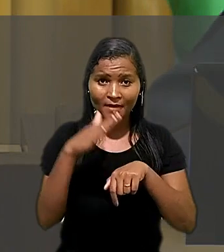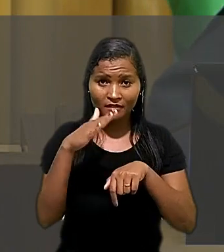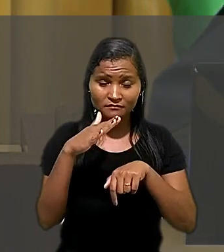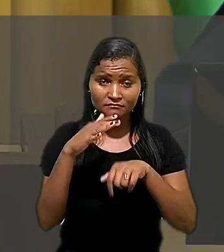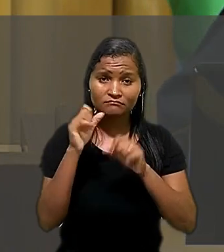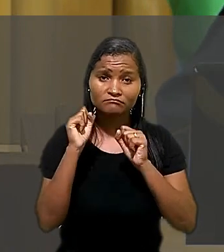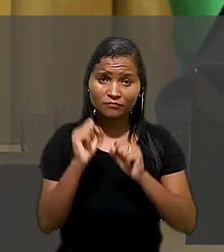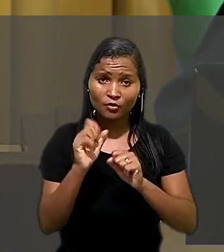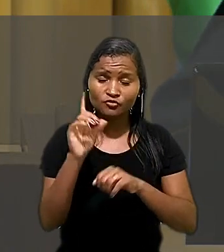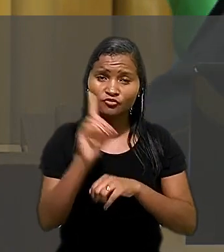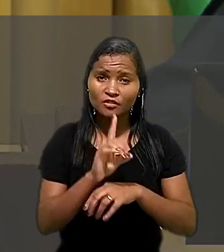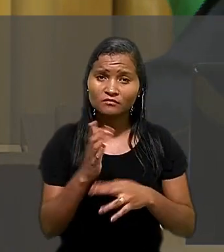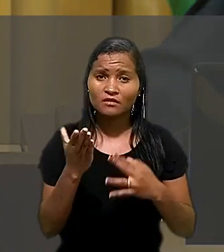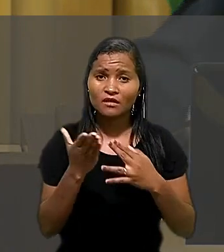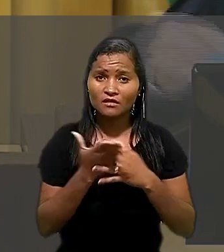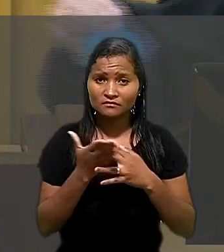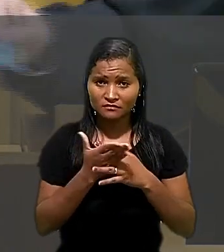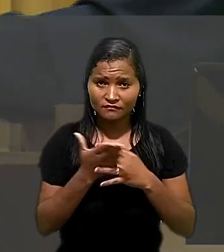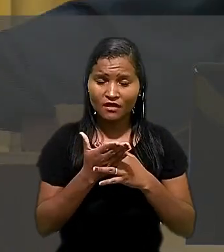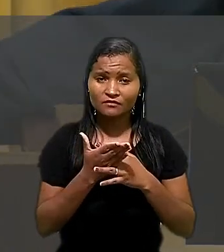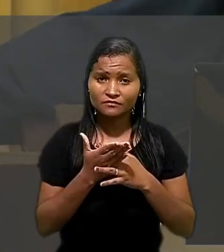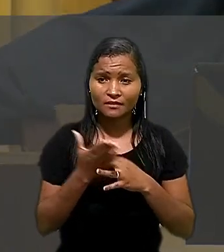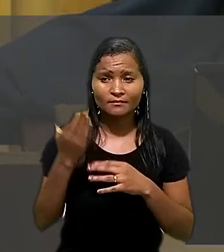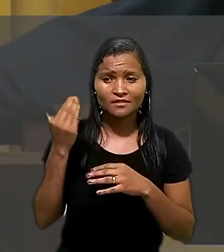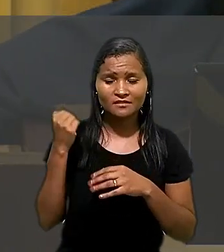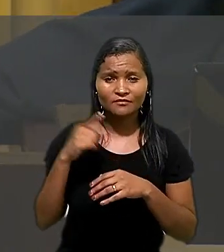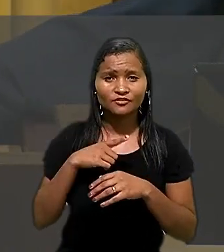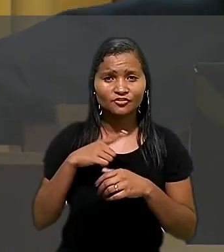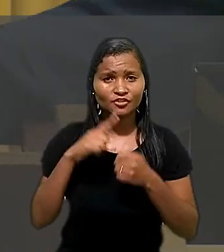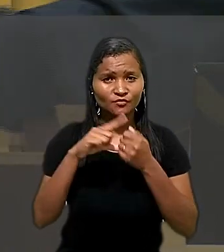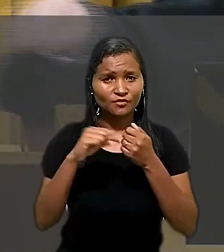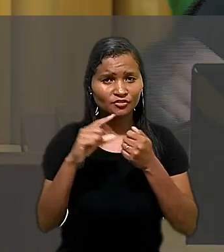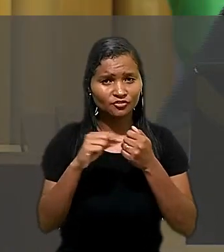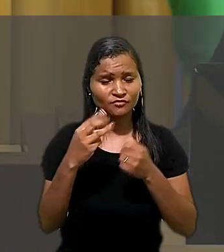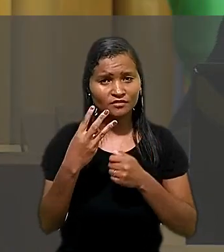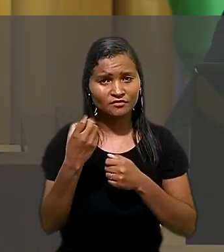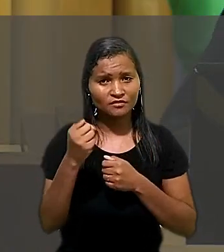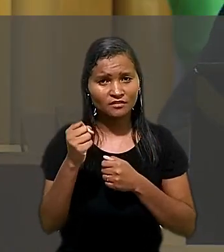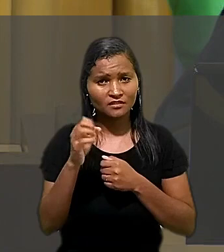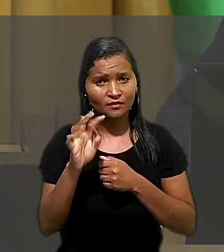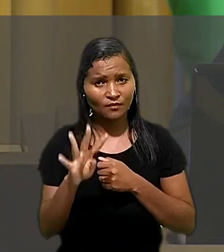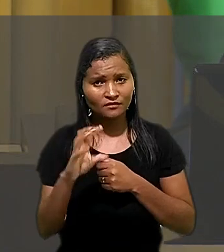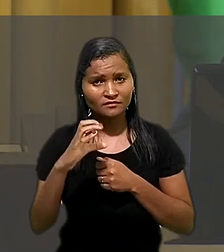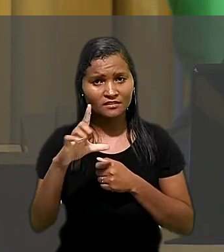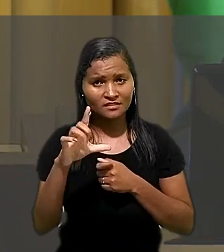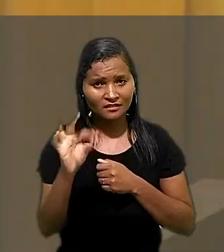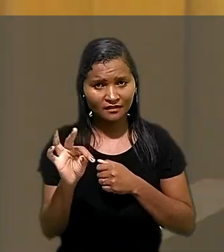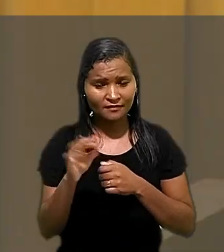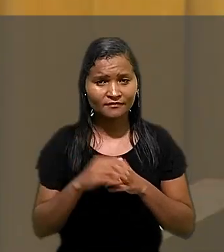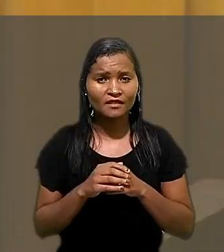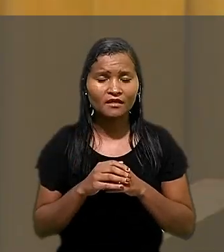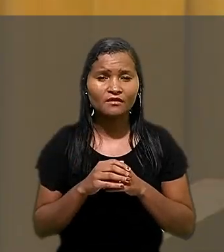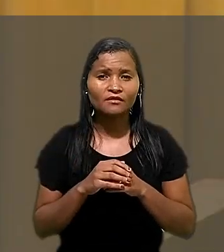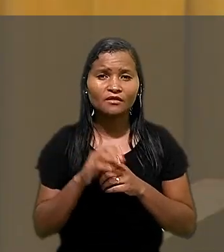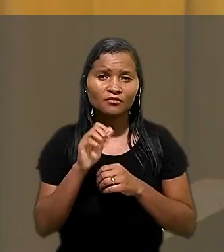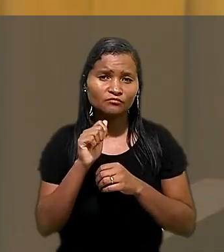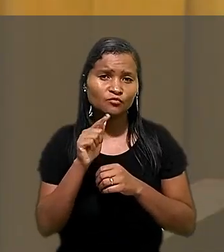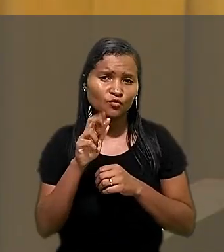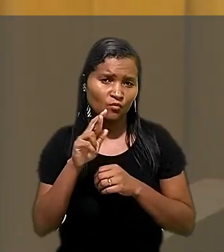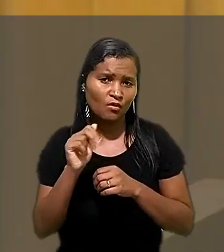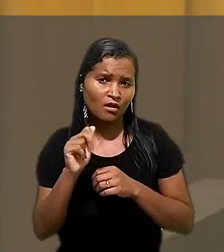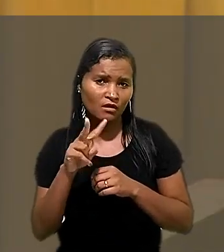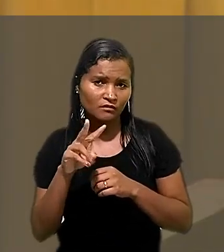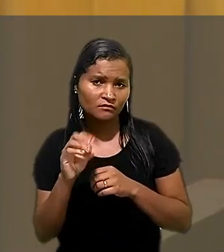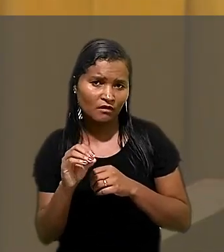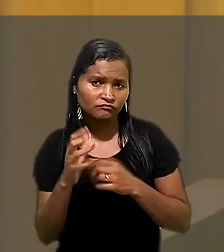seja reconhecido o direito ao intervalo anteriormente previsto no artigo 384 da CLT. O agravo é provido, é o